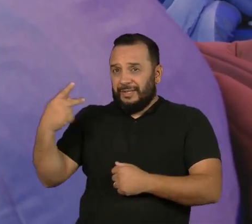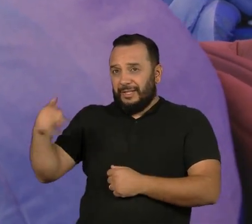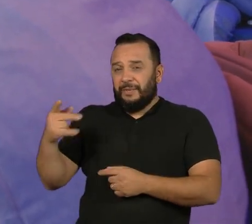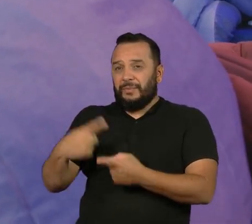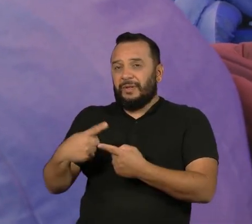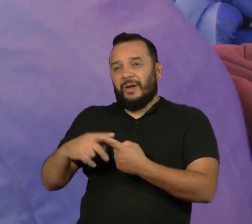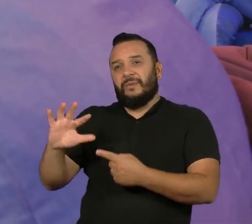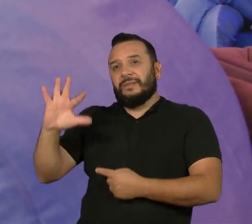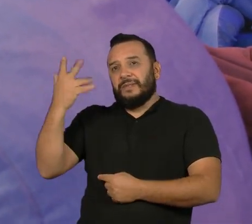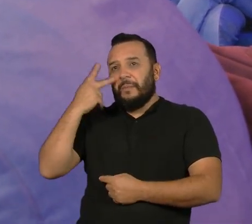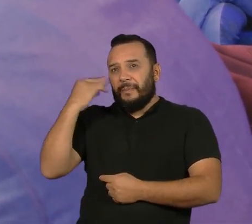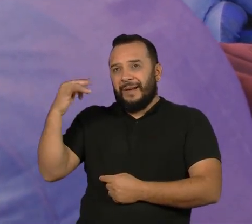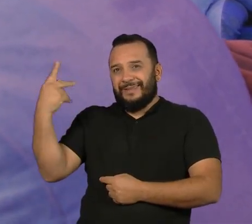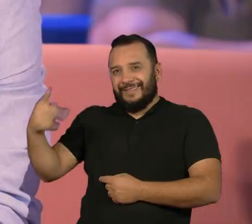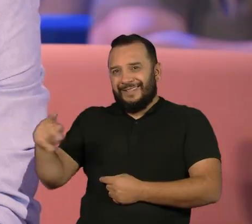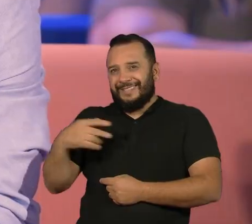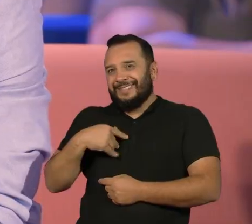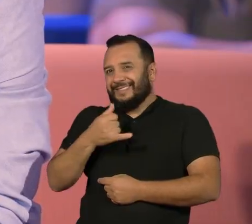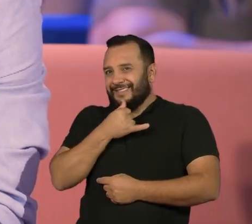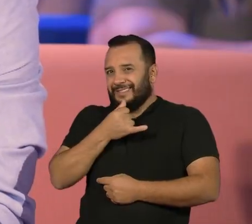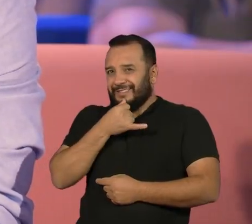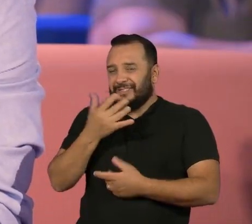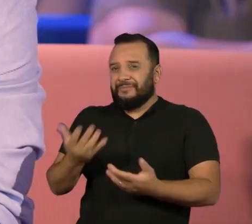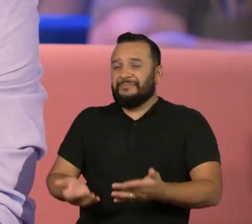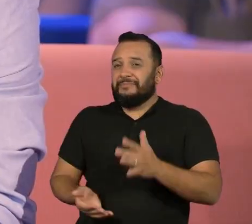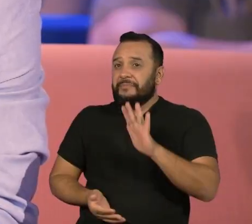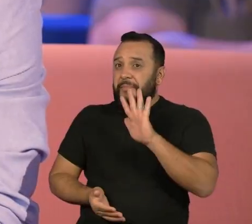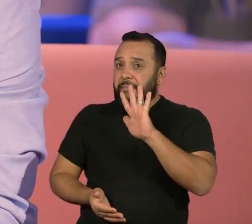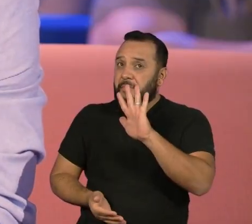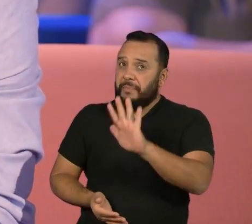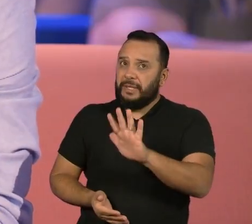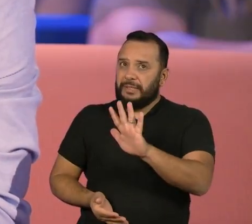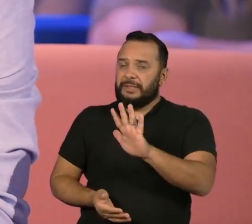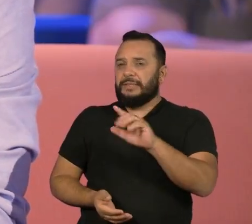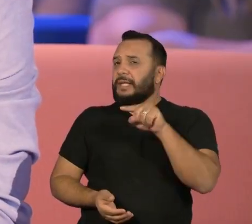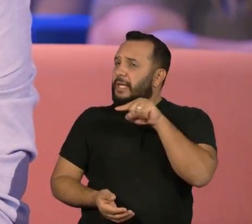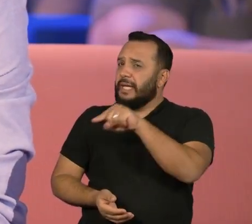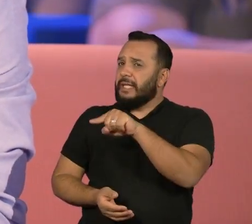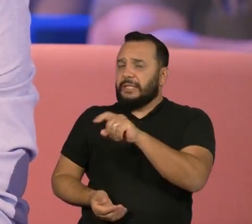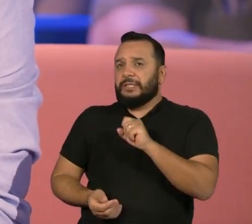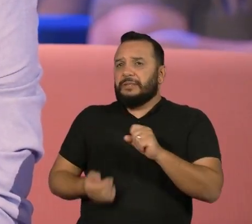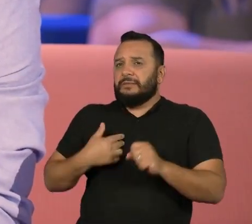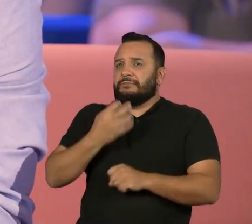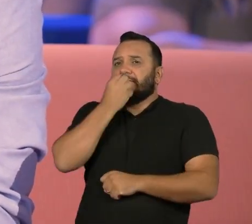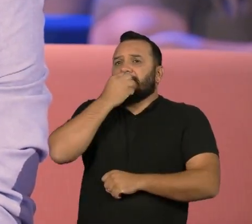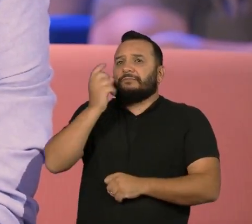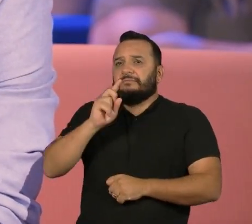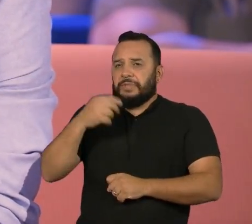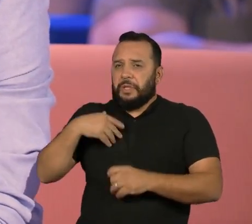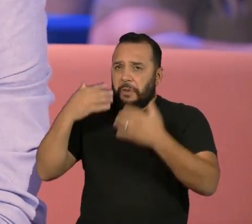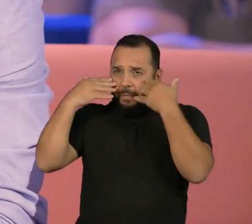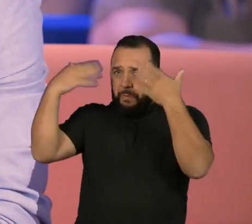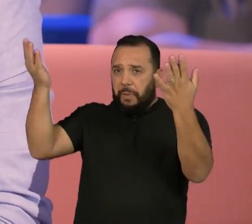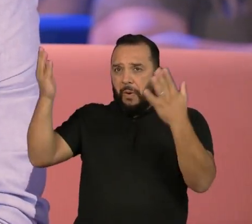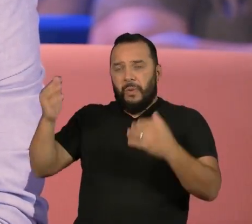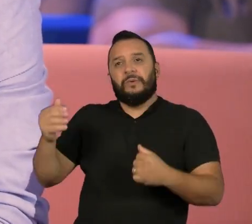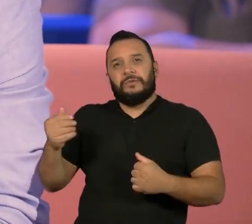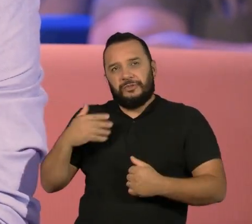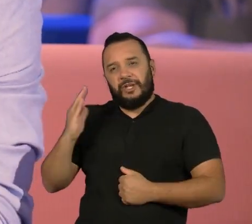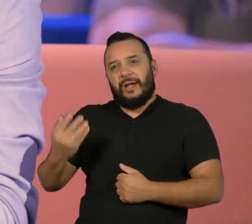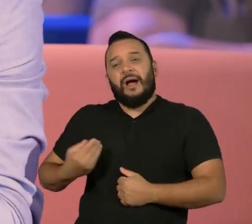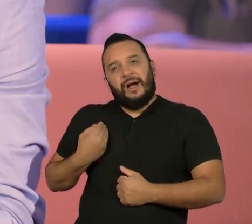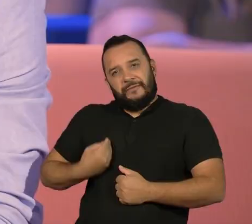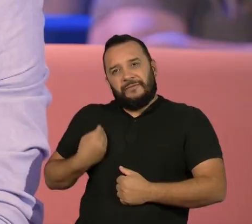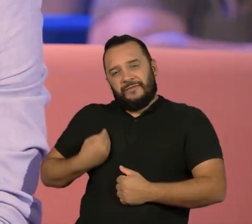pai dele foi realmente muito triste, mas é de uma maneira assim, é isso, ele resolveu não mais se calar. E disso ele transformou a vida